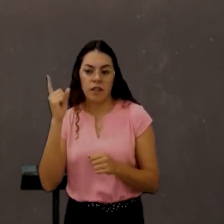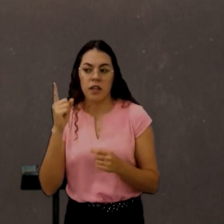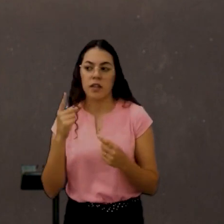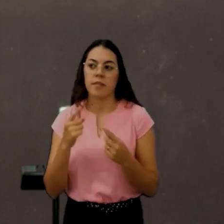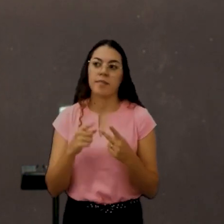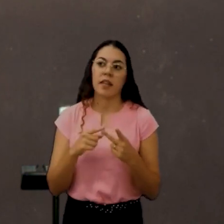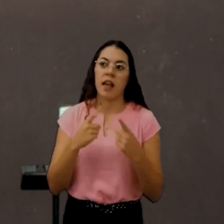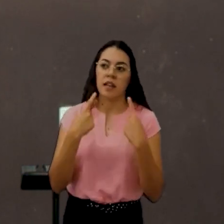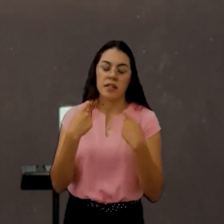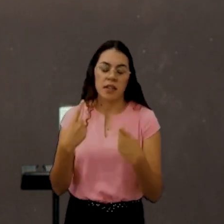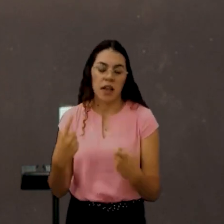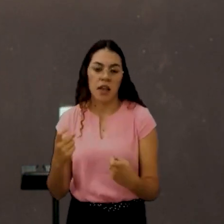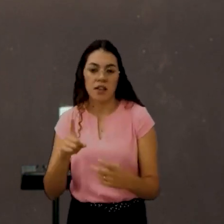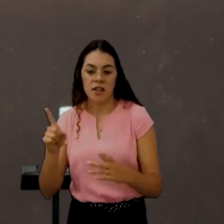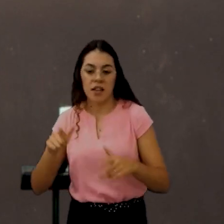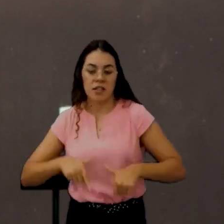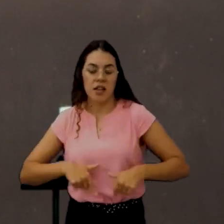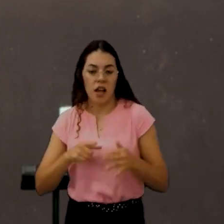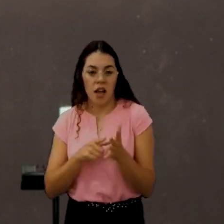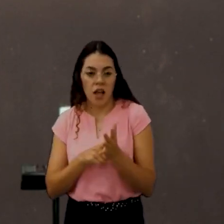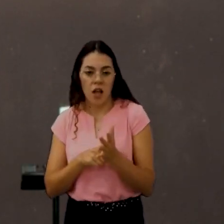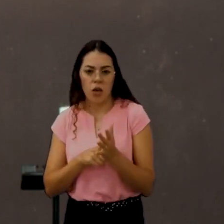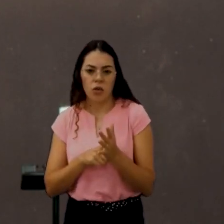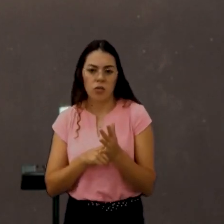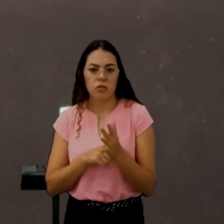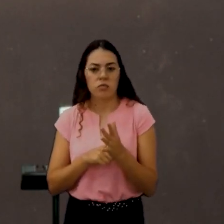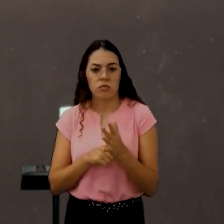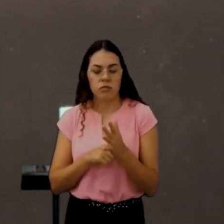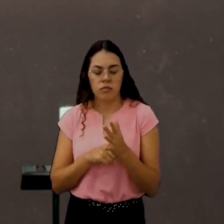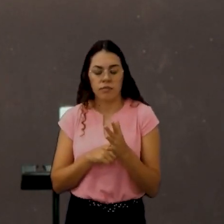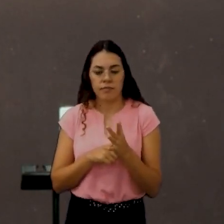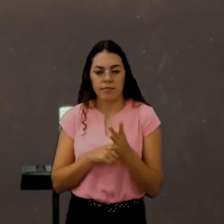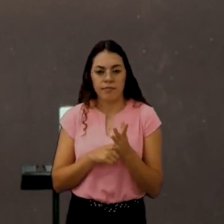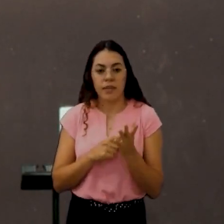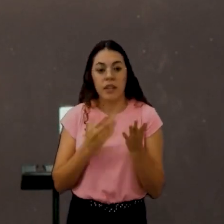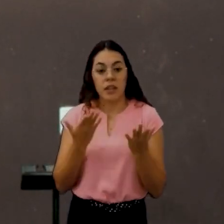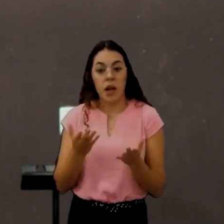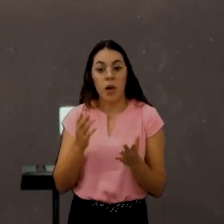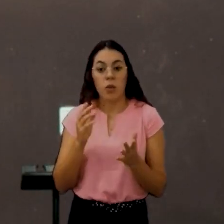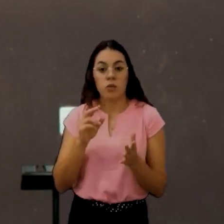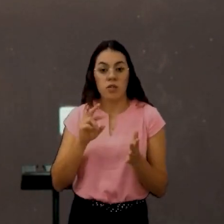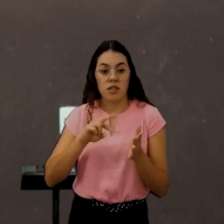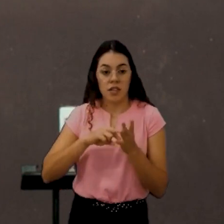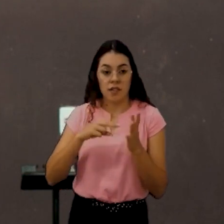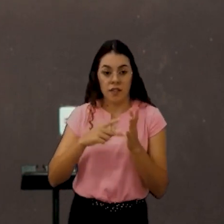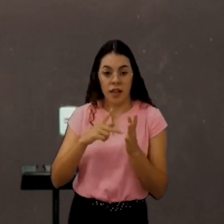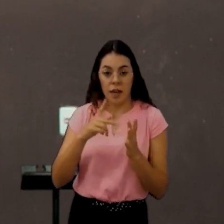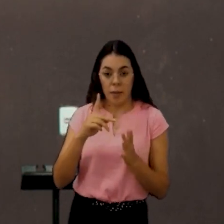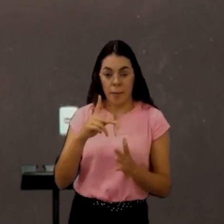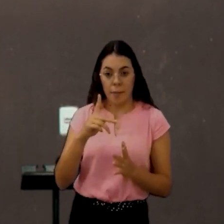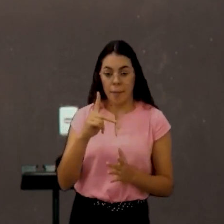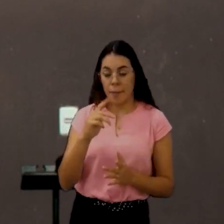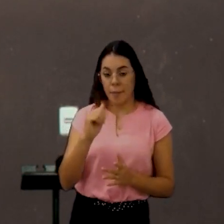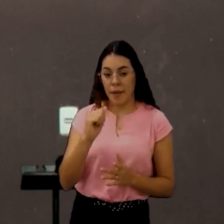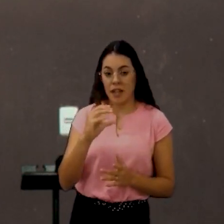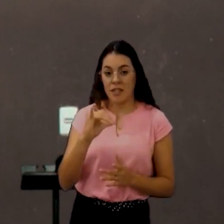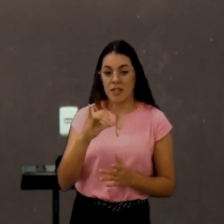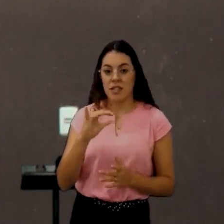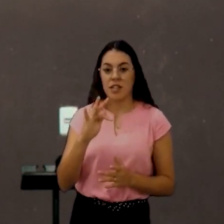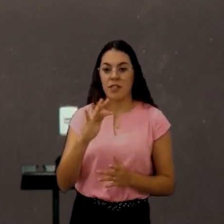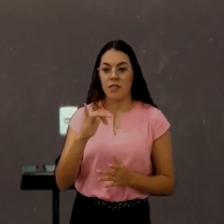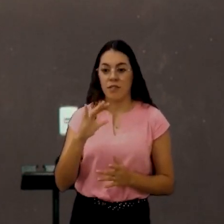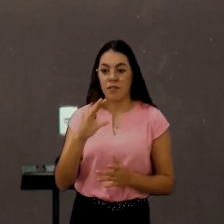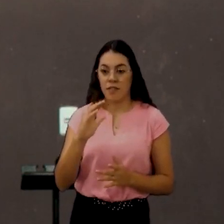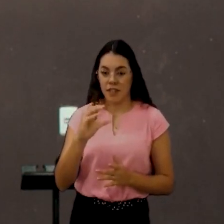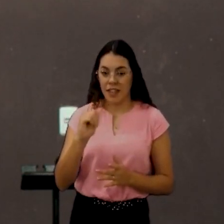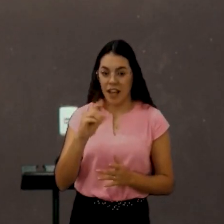de Israel. É assim que funciona. Então, ser pacificador não é ser pacifista, são coisas distintas,